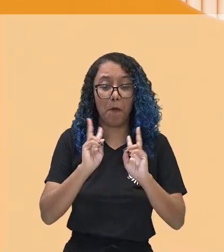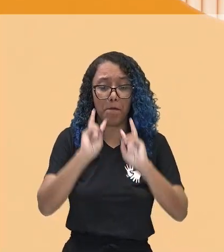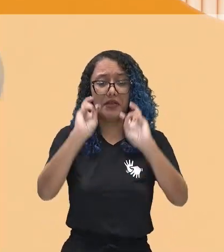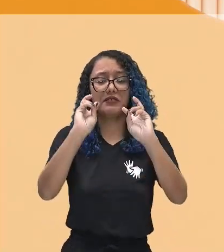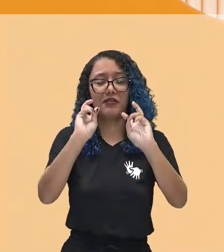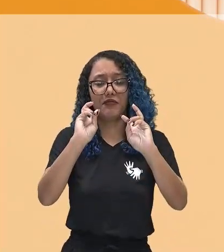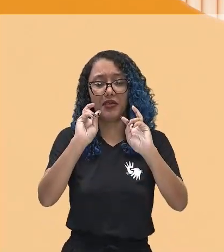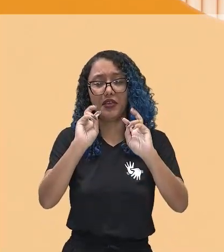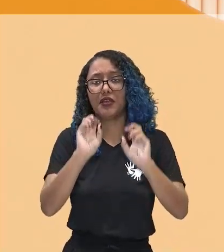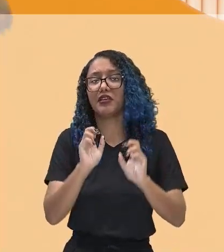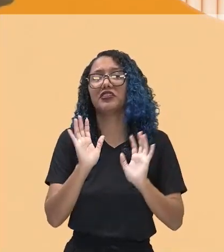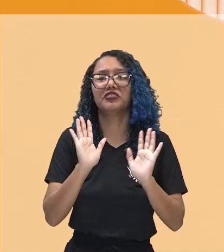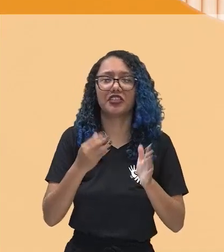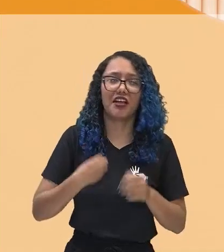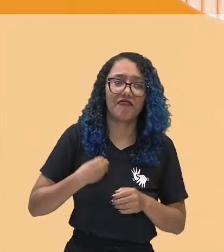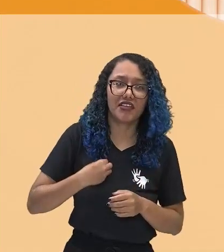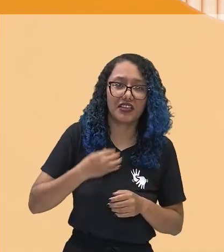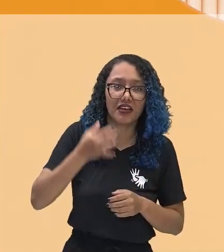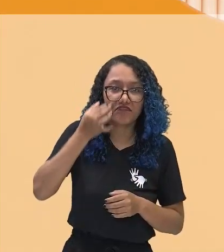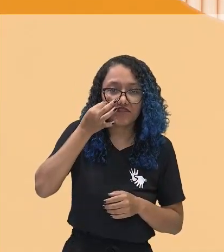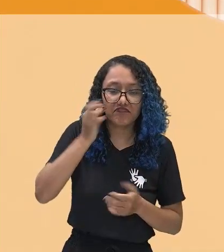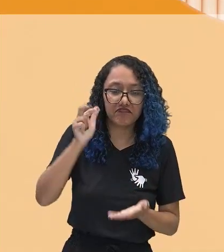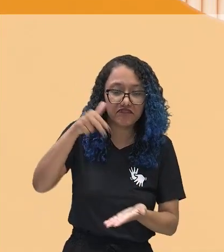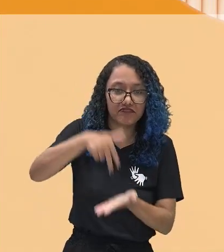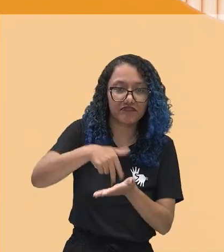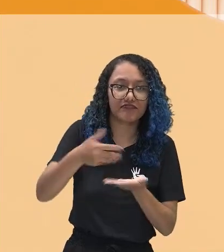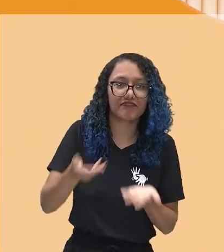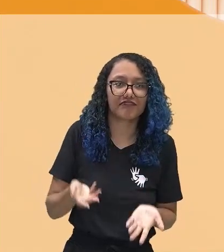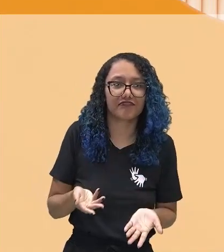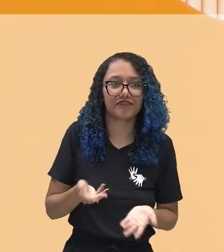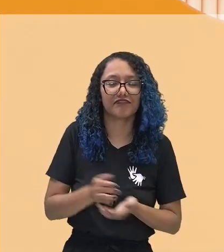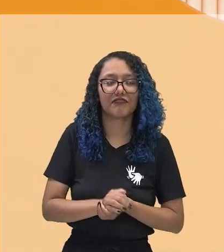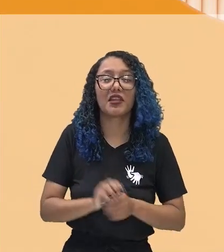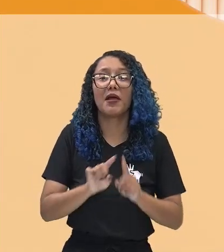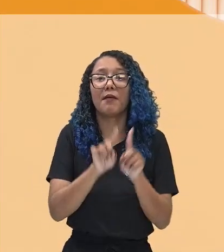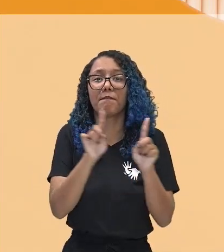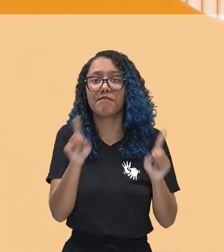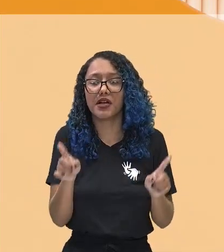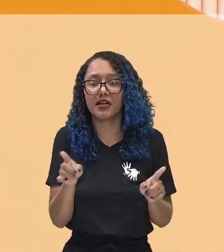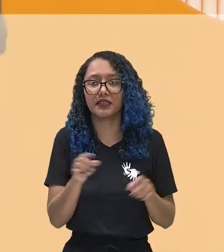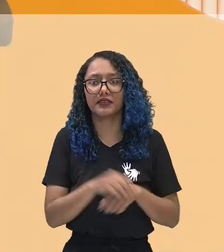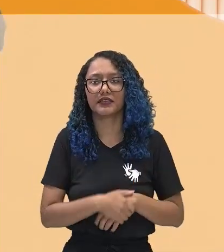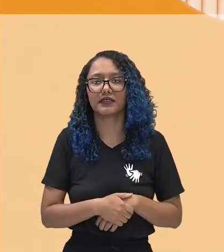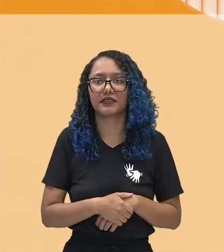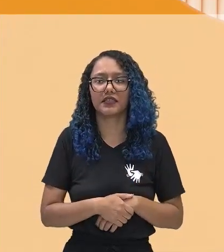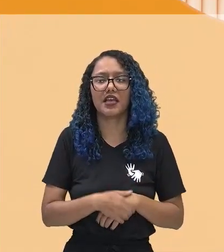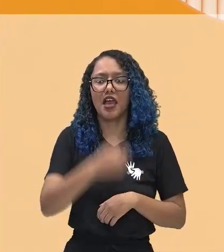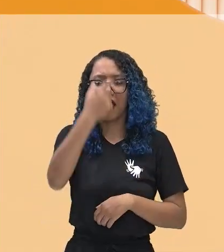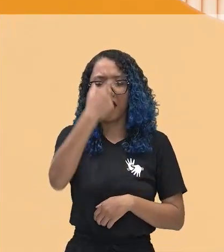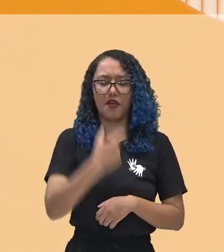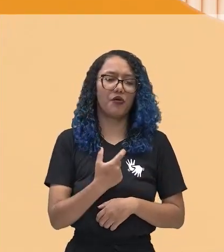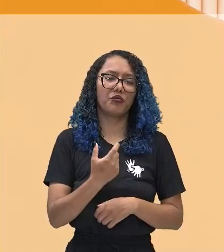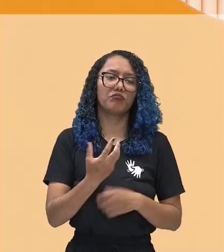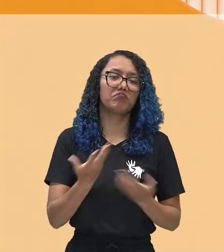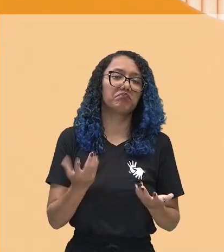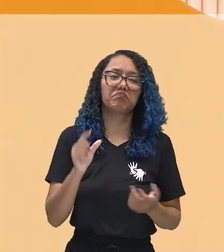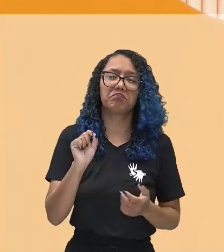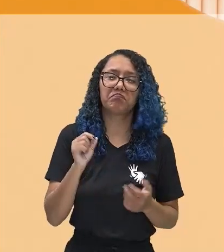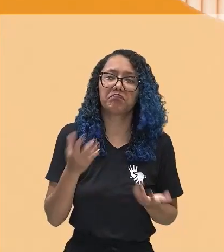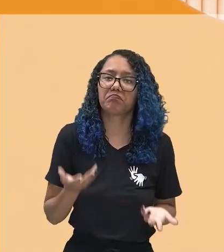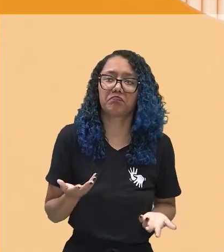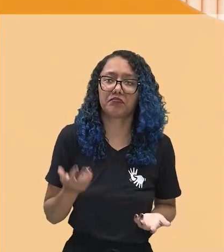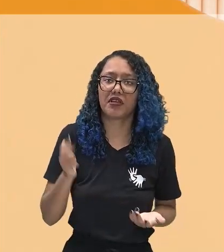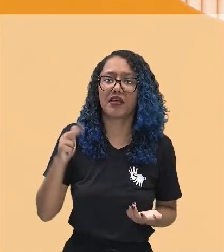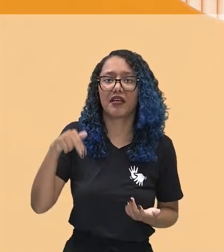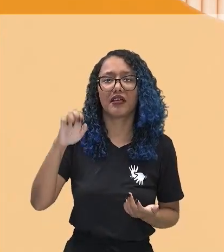mundo. Tá bom? E quando a gente percebe quem é este ser humano, então? Quem sou eu quando eu começo a